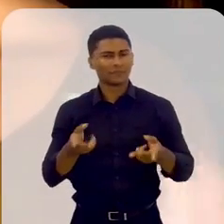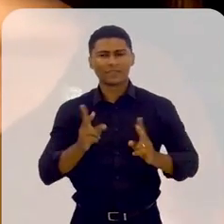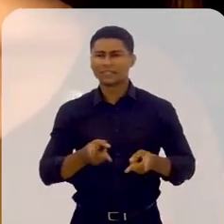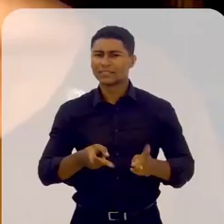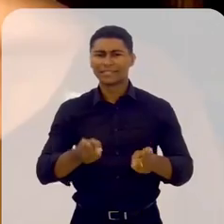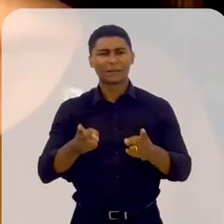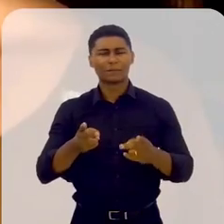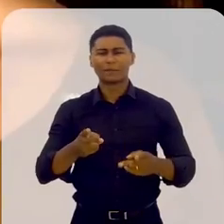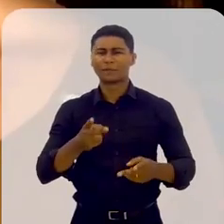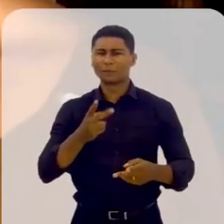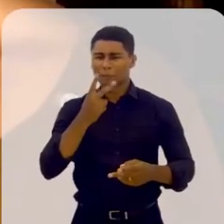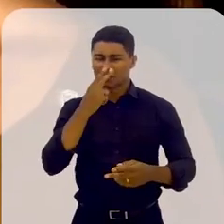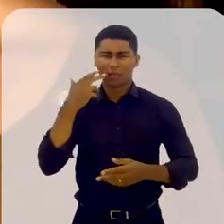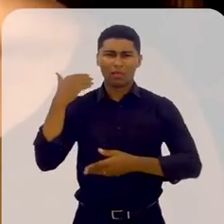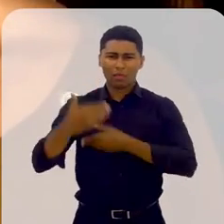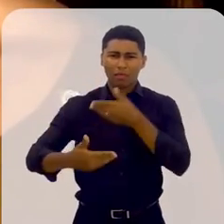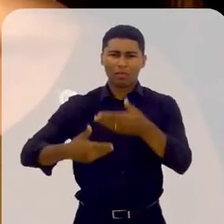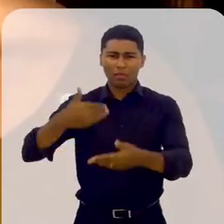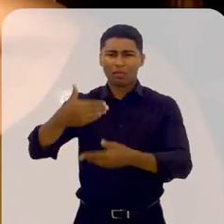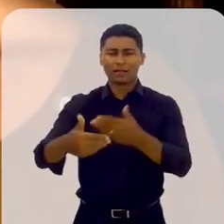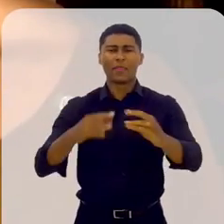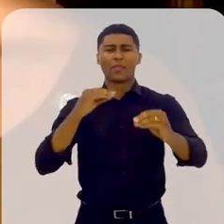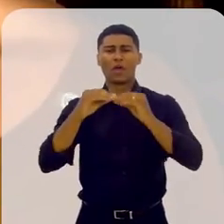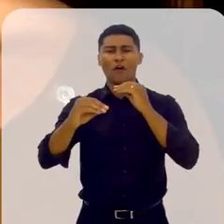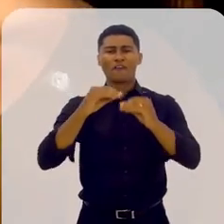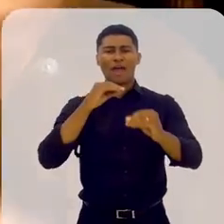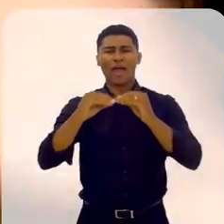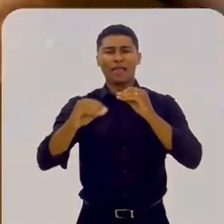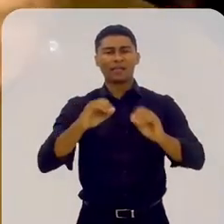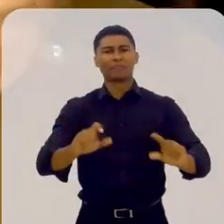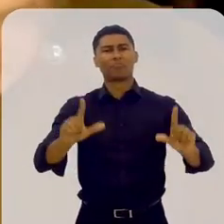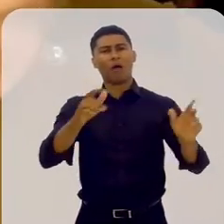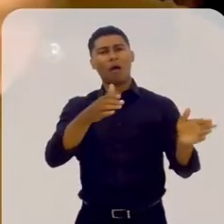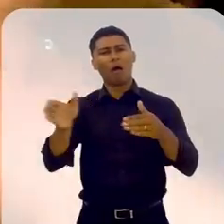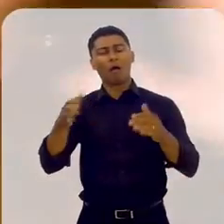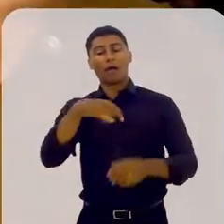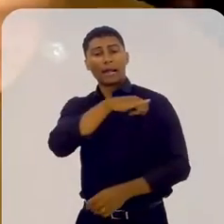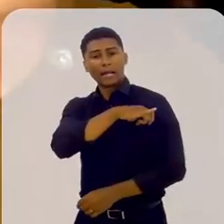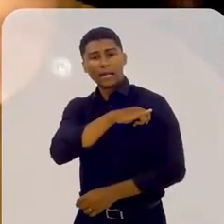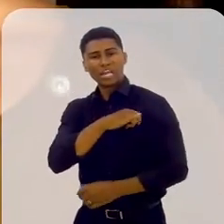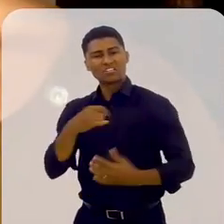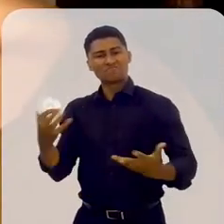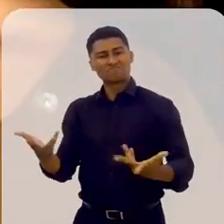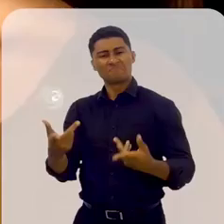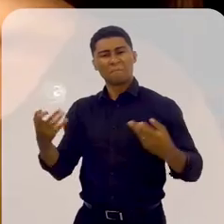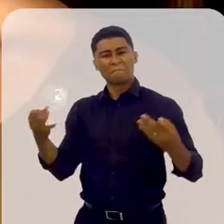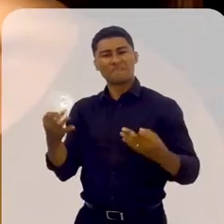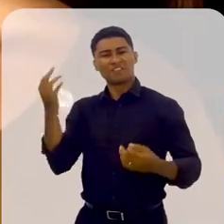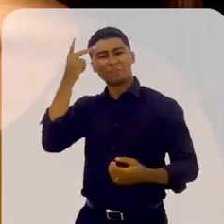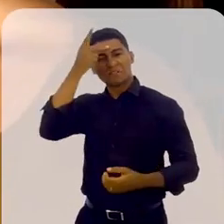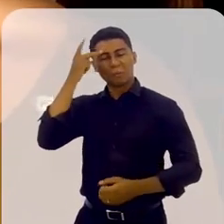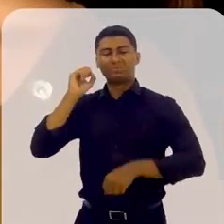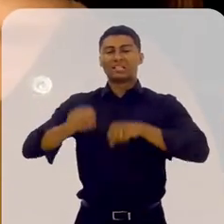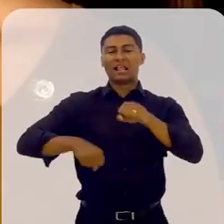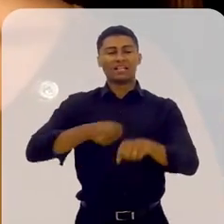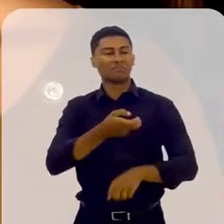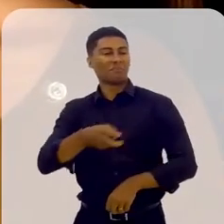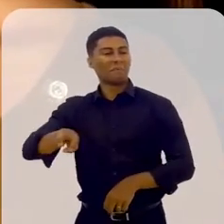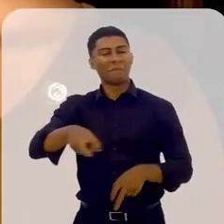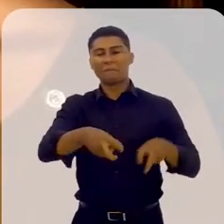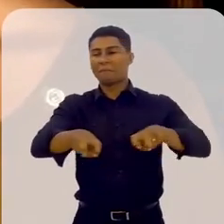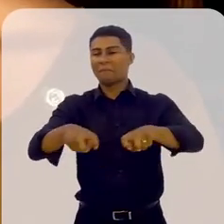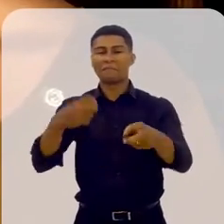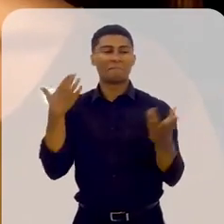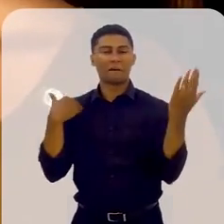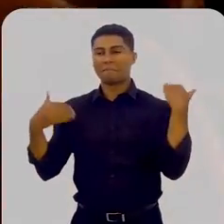A gente é muito alimentado o tempo inteiro, desde muito, muito novo, pelas novelas, desse Rio de Janeiro mágico, que tudo acontece, que as pessoas estão andando de bicicletinha.